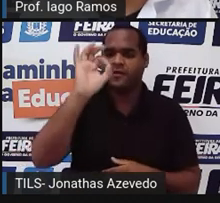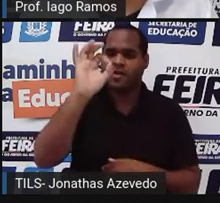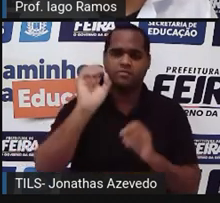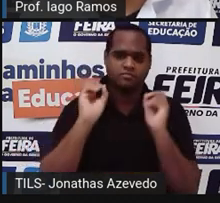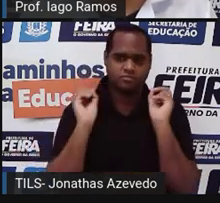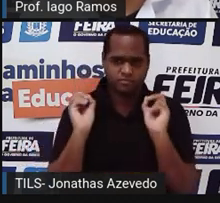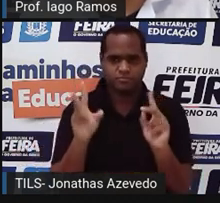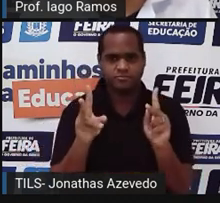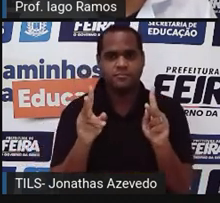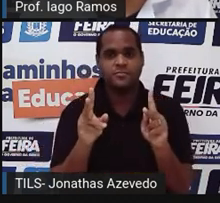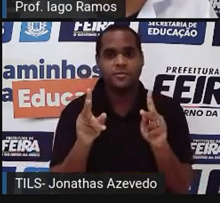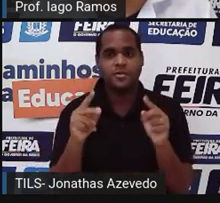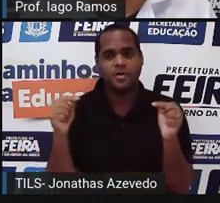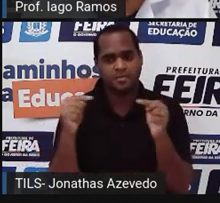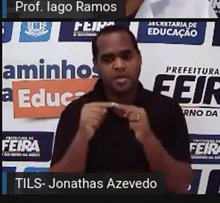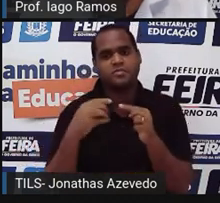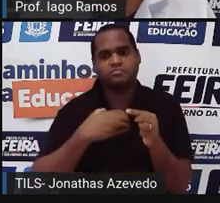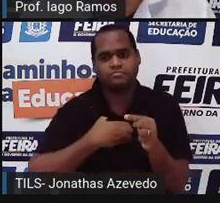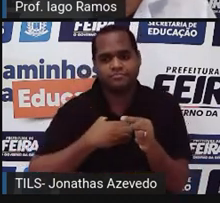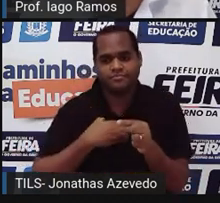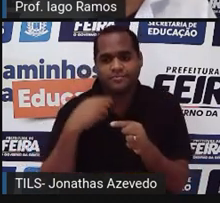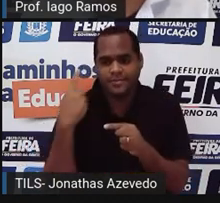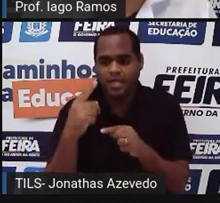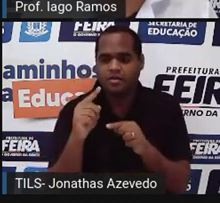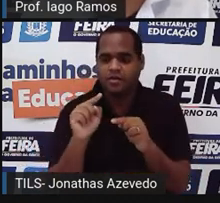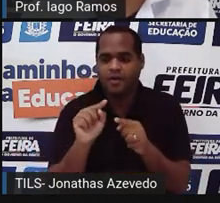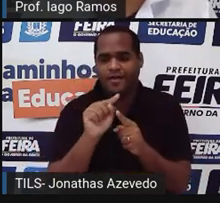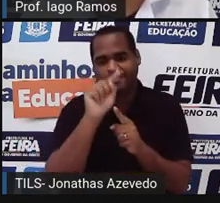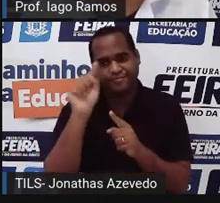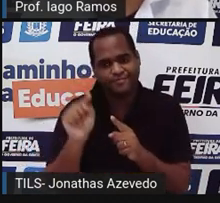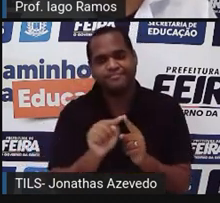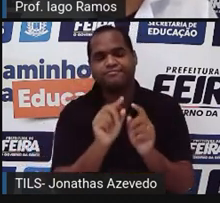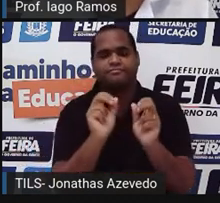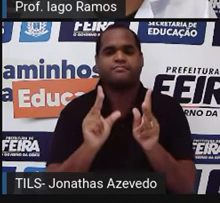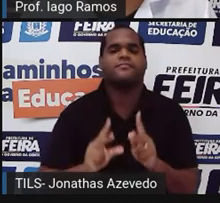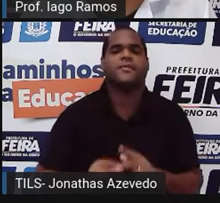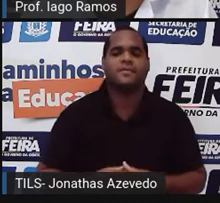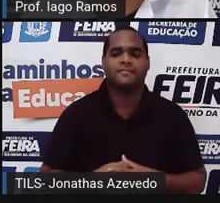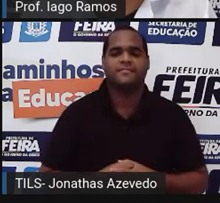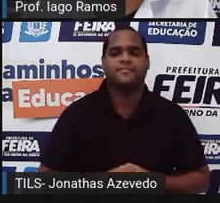No sentido horário. Ok?